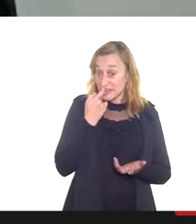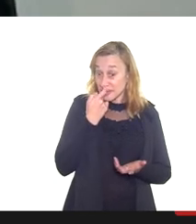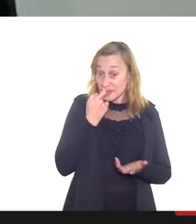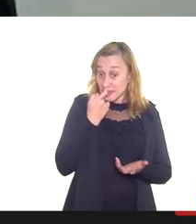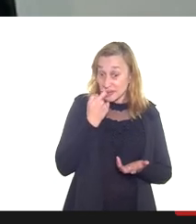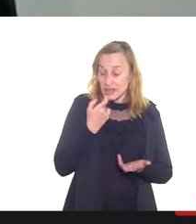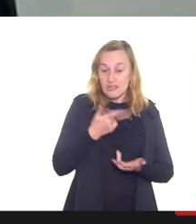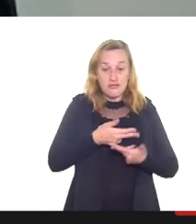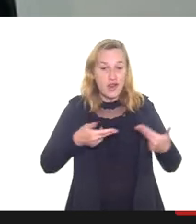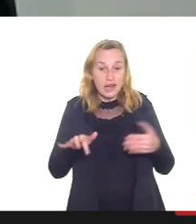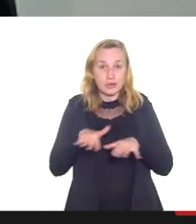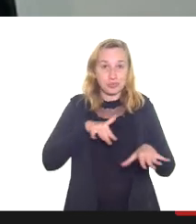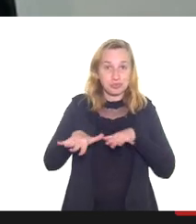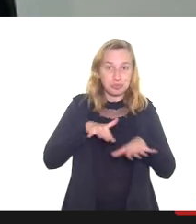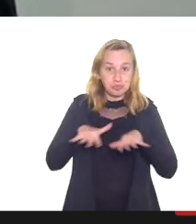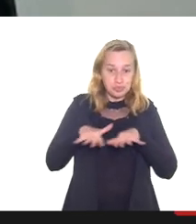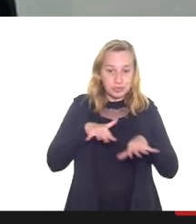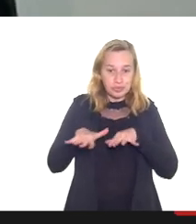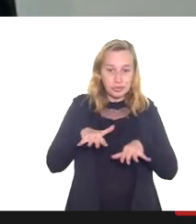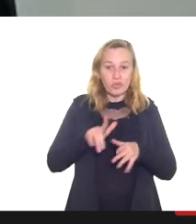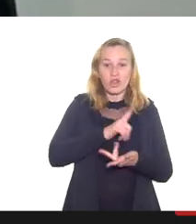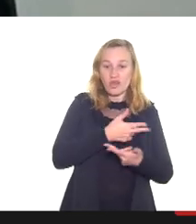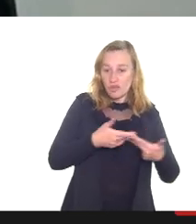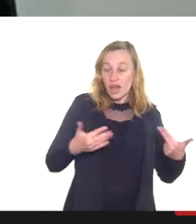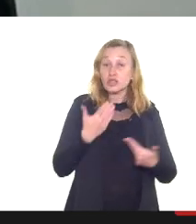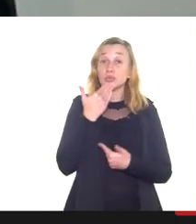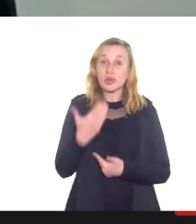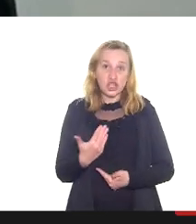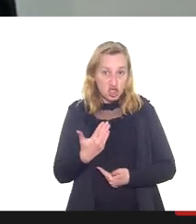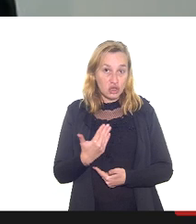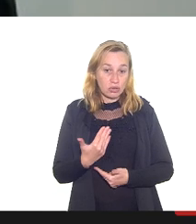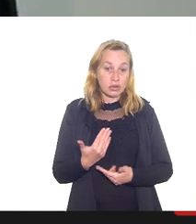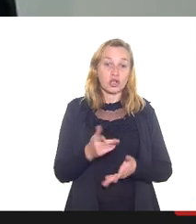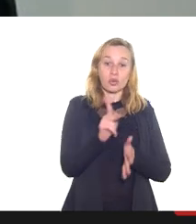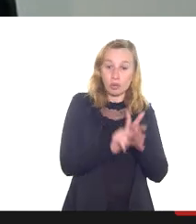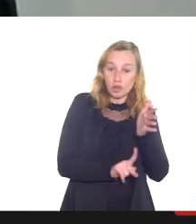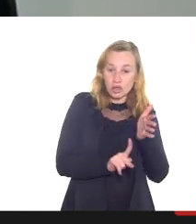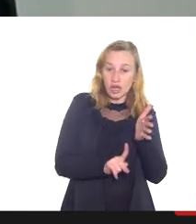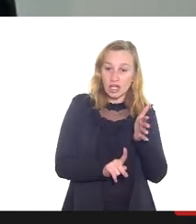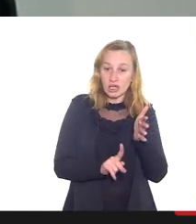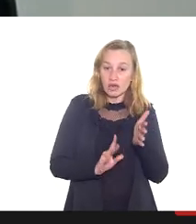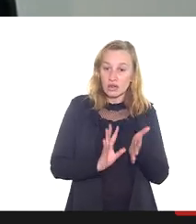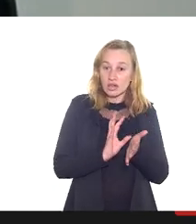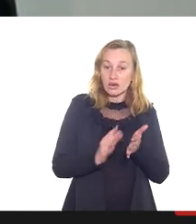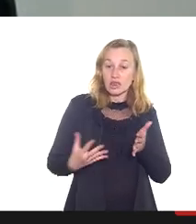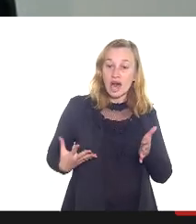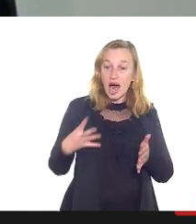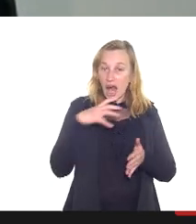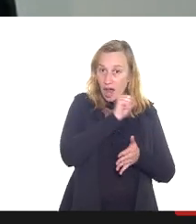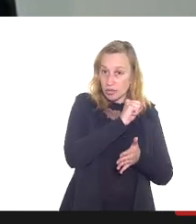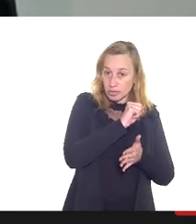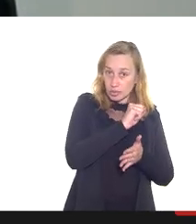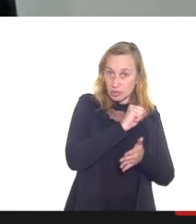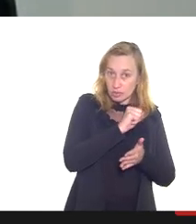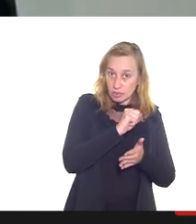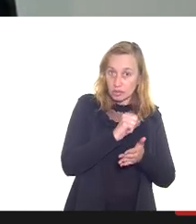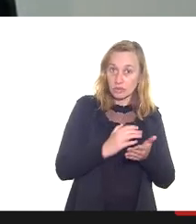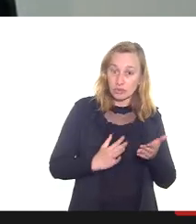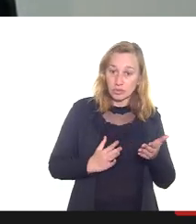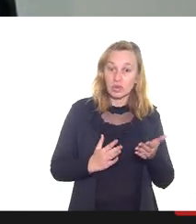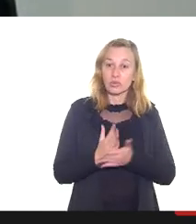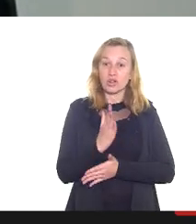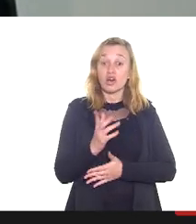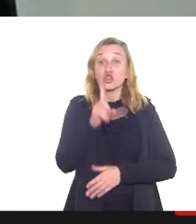diversas manifestações e diversos pedidos para que esse projeto fosse pautado com urgência, para que